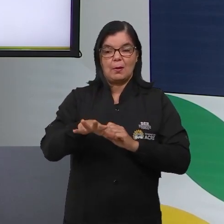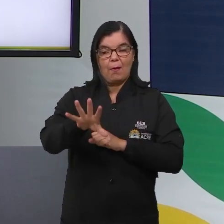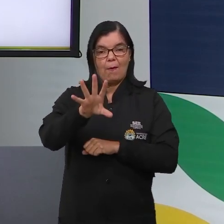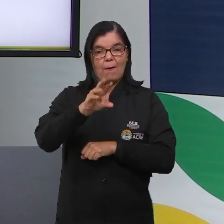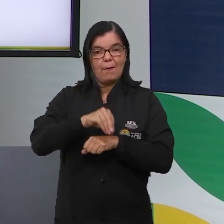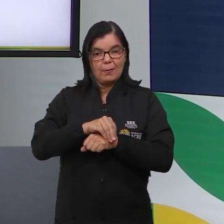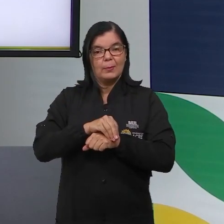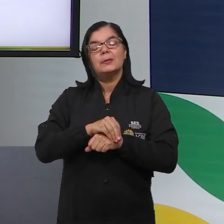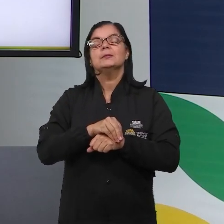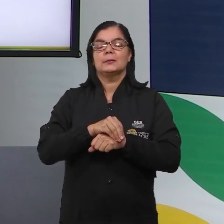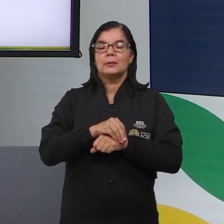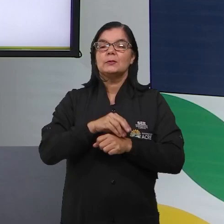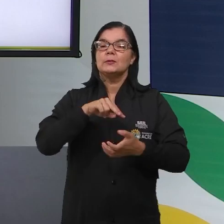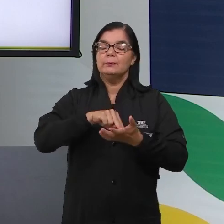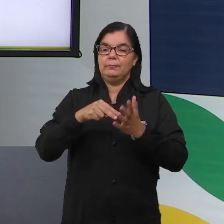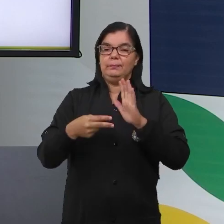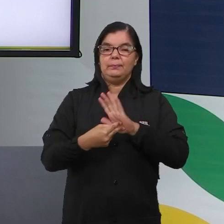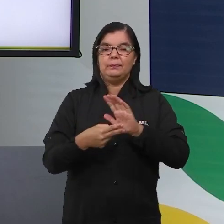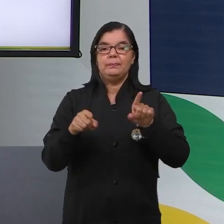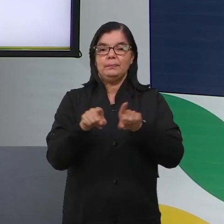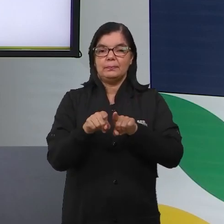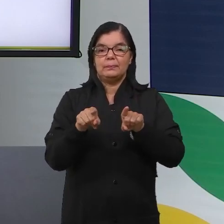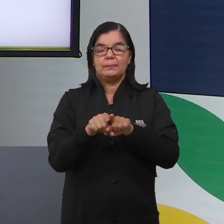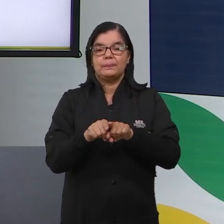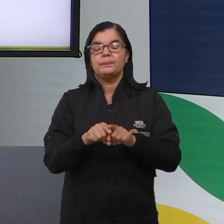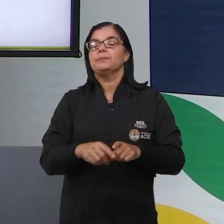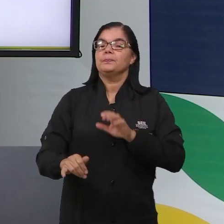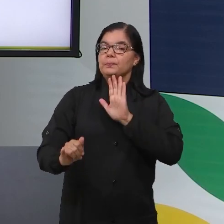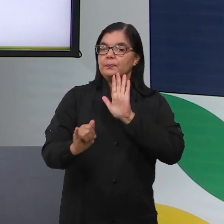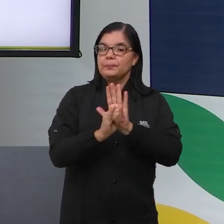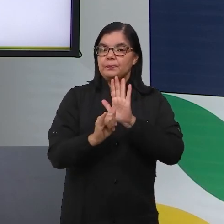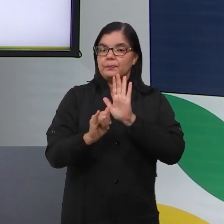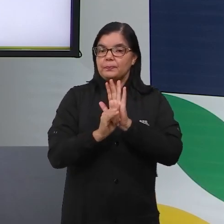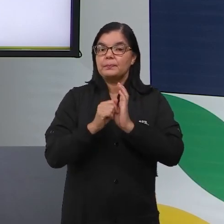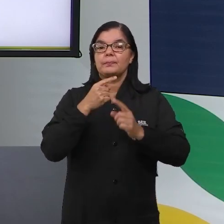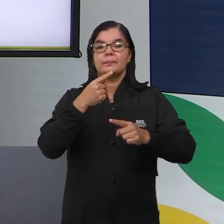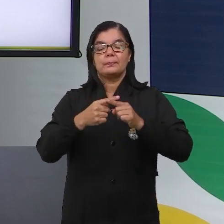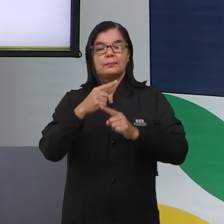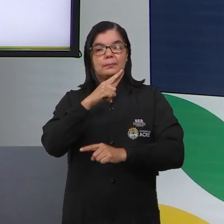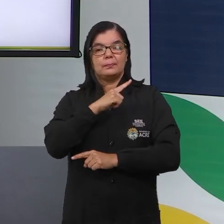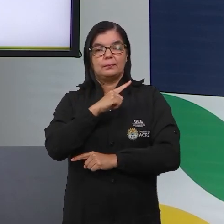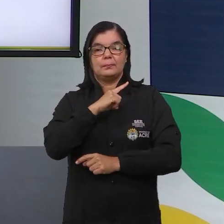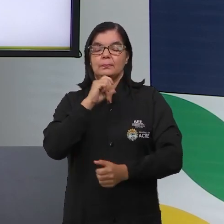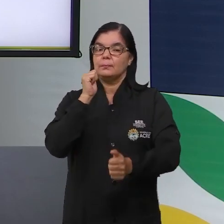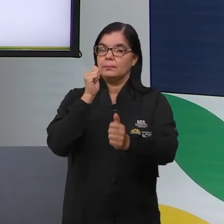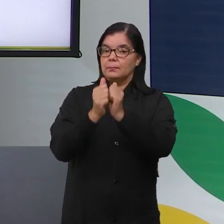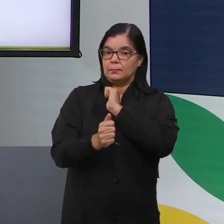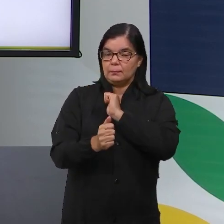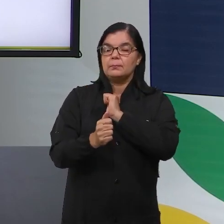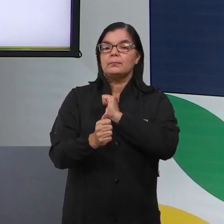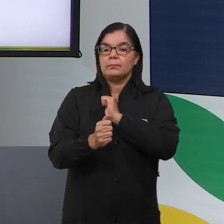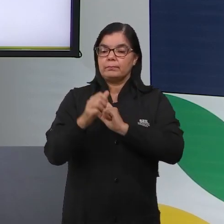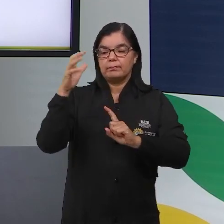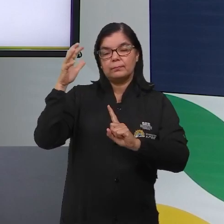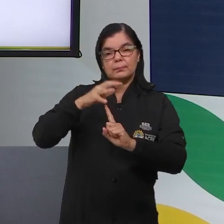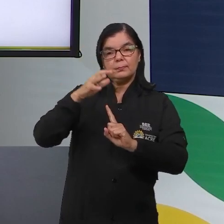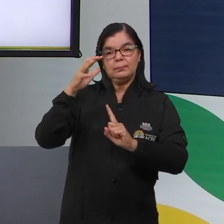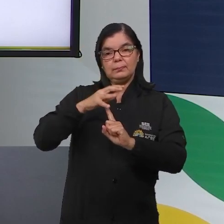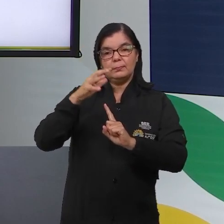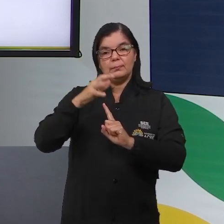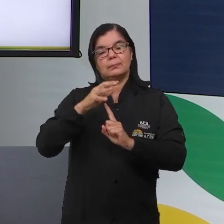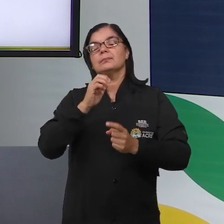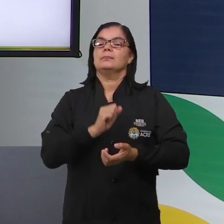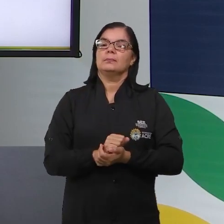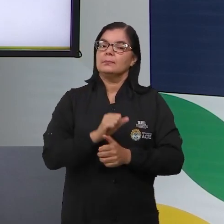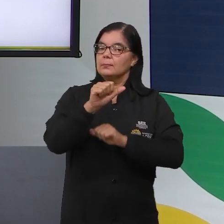incorporada e essa incorporação passa a fazer parte da identidade, porque o esporte tem o papel de influenciar,